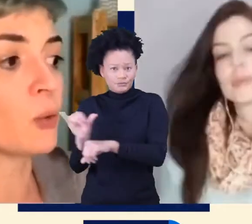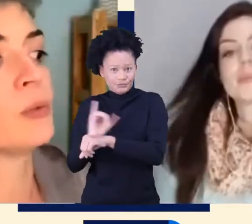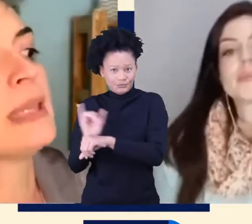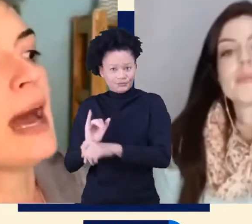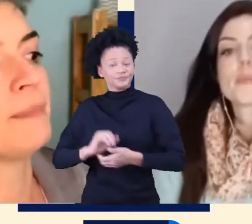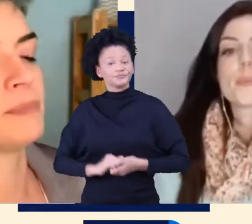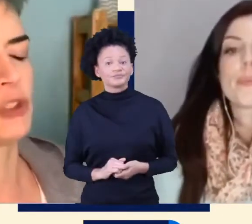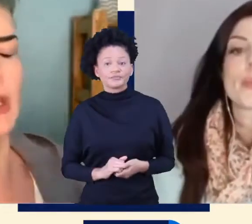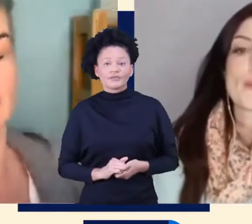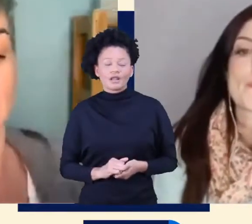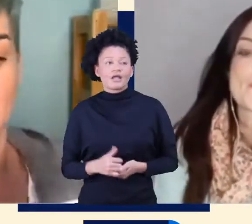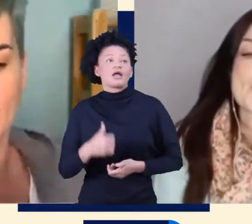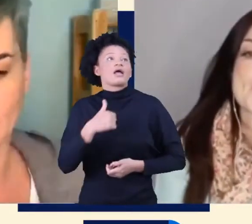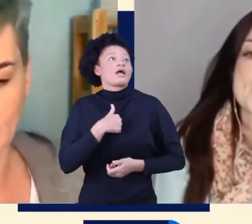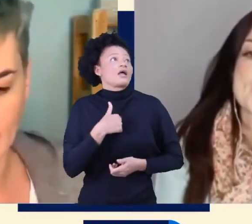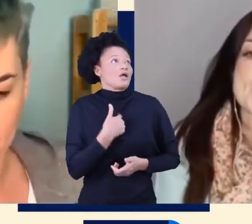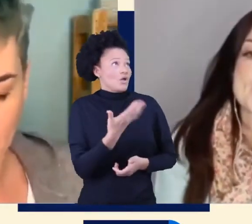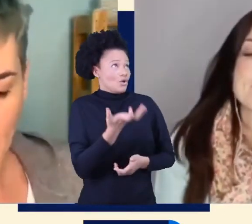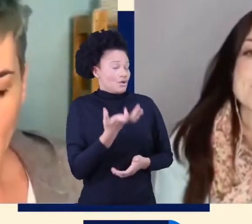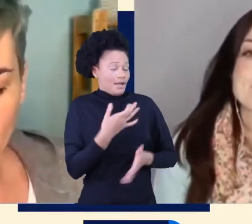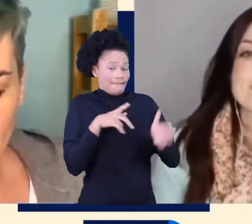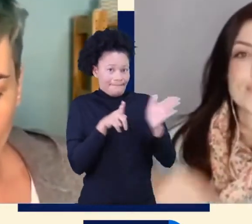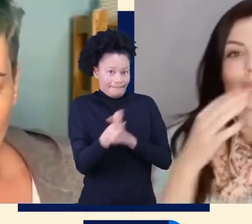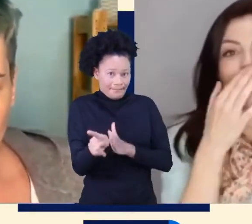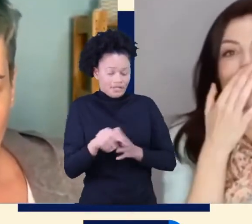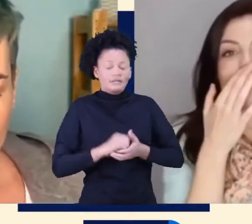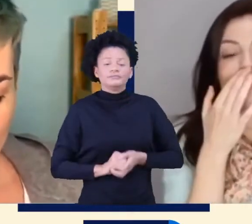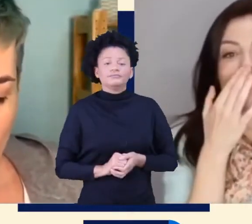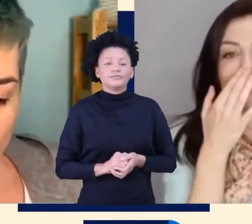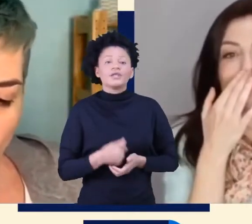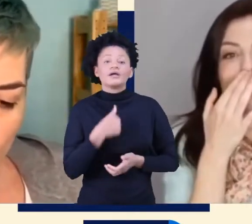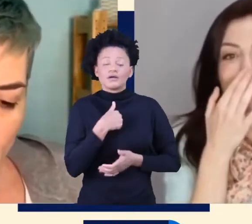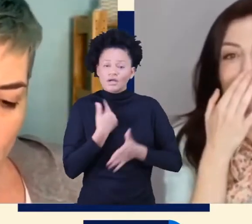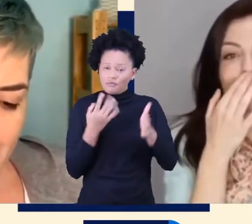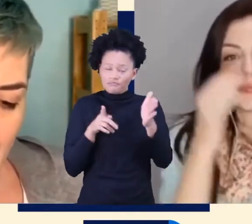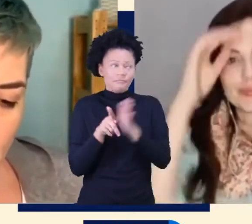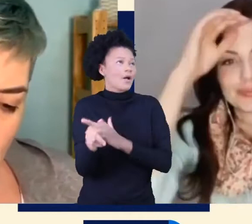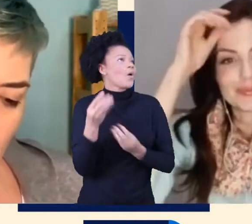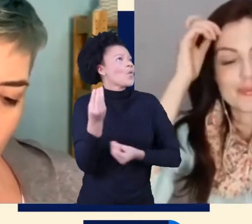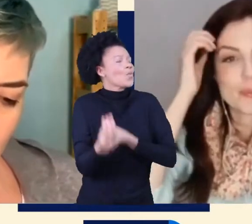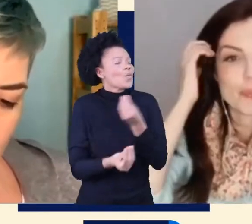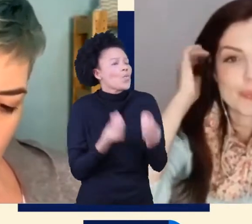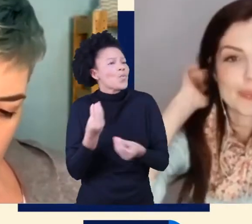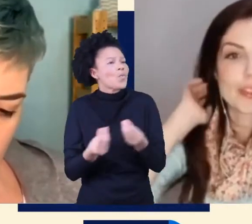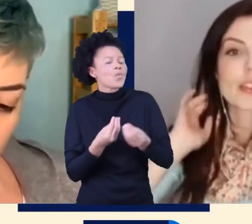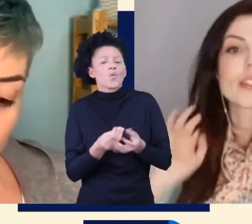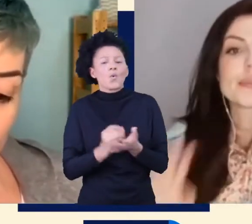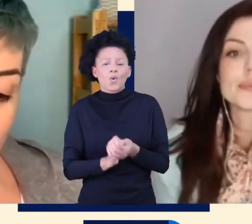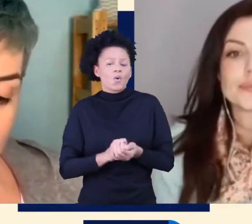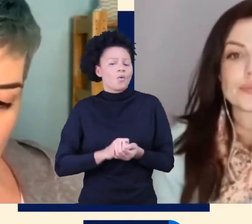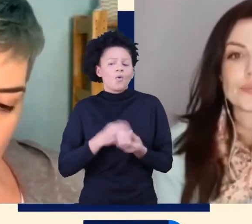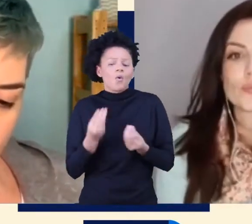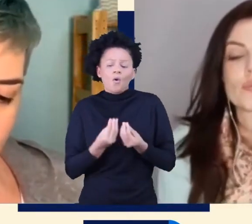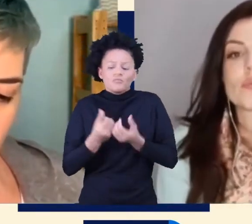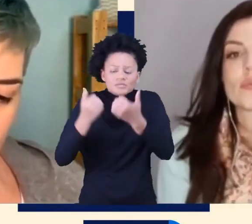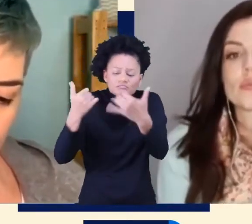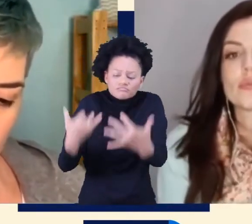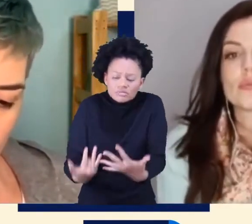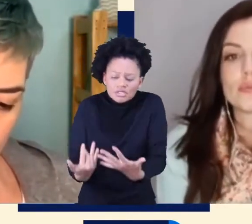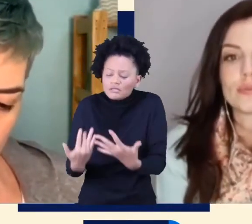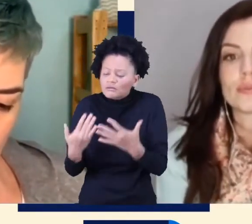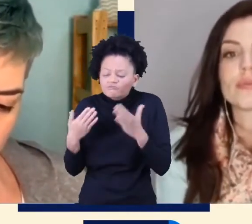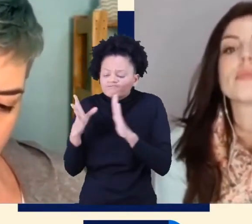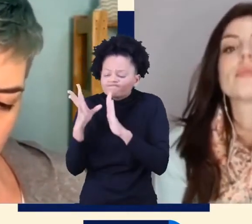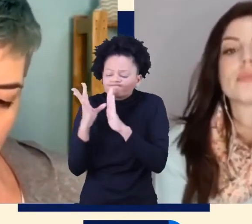queria perguntar, deixa eu trazer mais para perto aqui. Eu queria perguntar sobre como abordar o tema com a criança. Com que idade falar